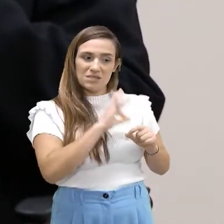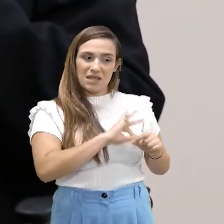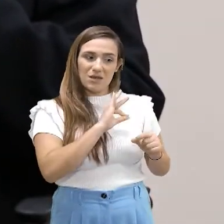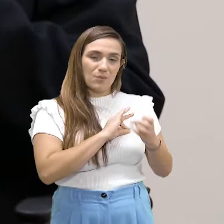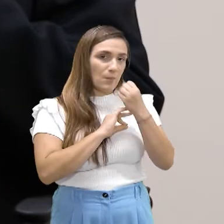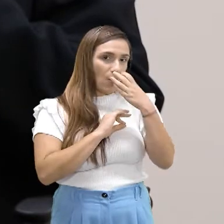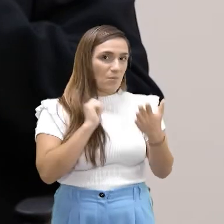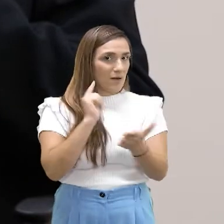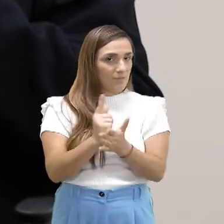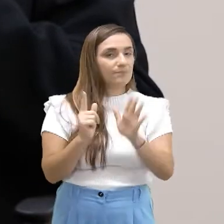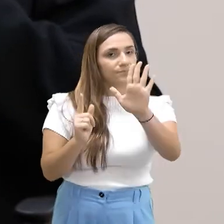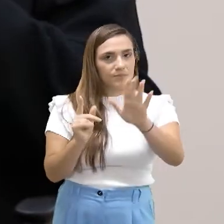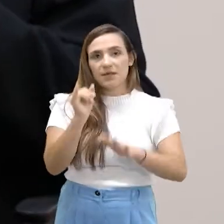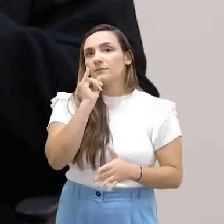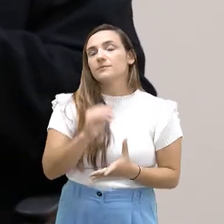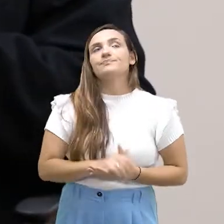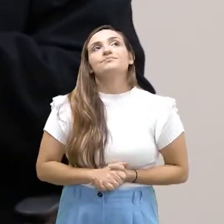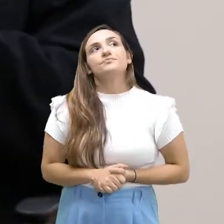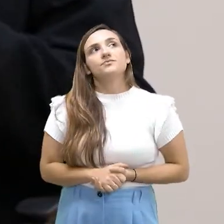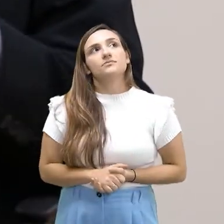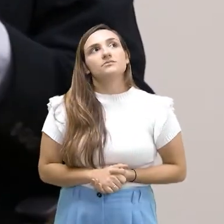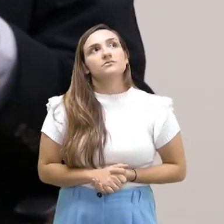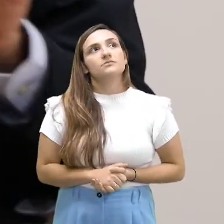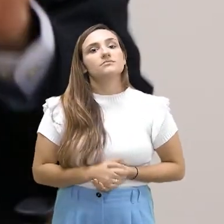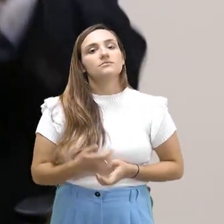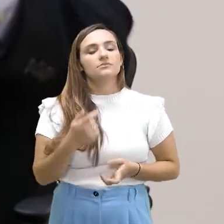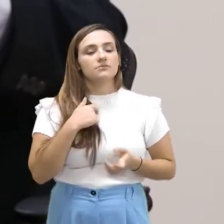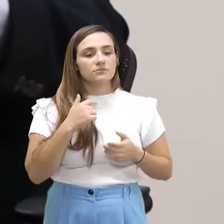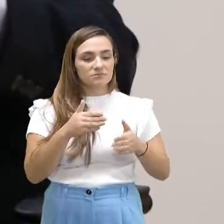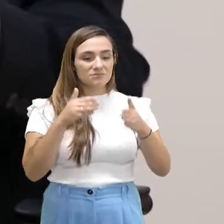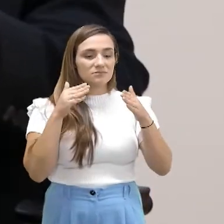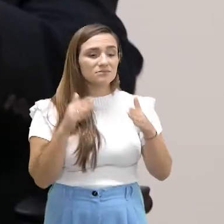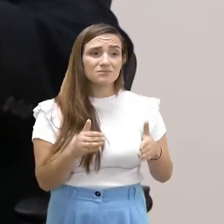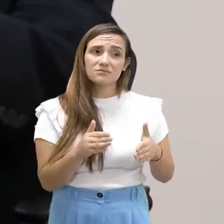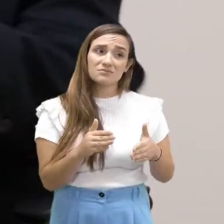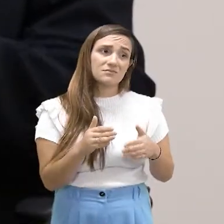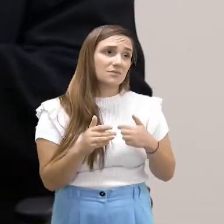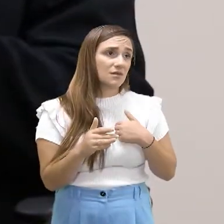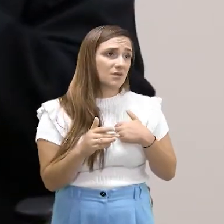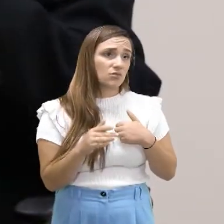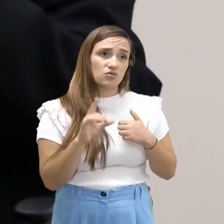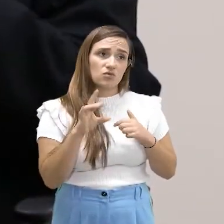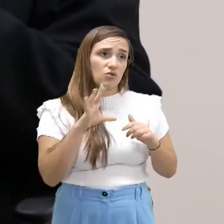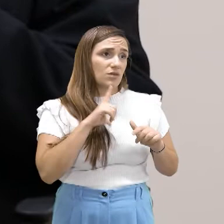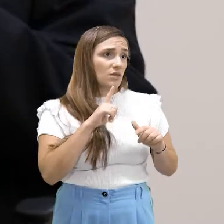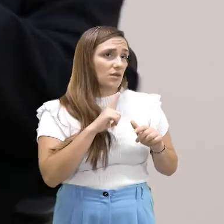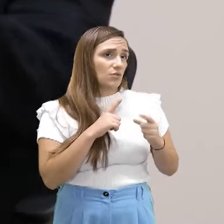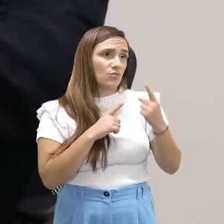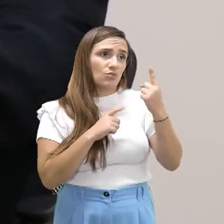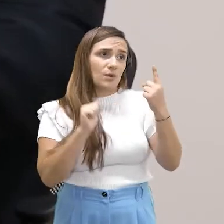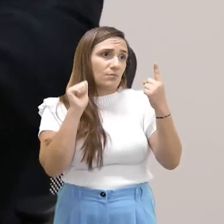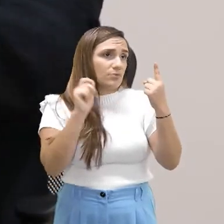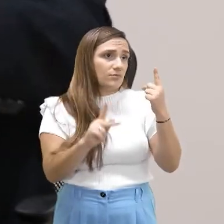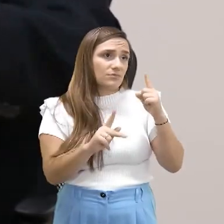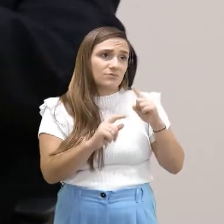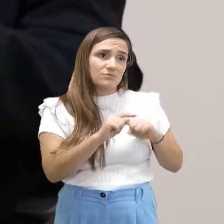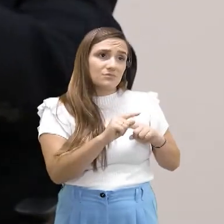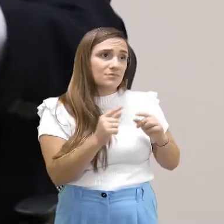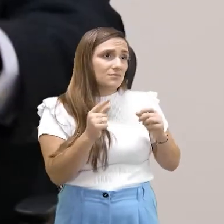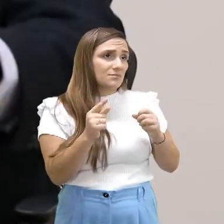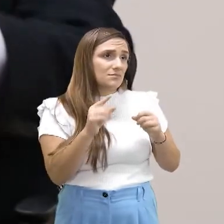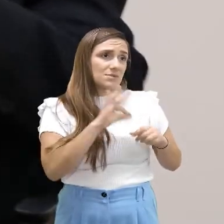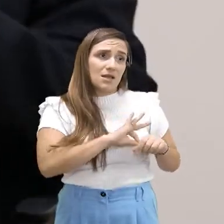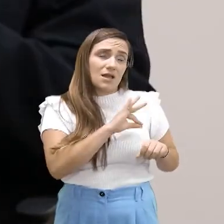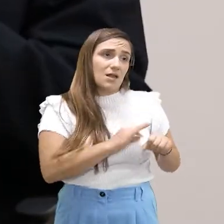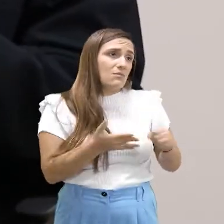renda considerável. Então, por exemplo, a pessoa chega lá, olha, a única renda que eu tenho aqui, leva o comprovante, esta